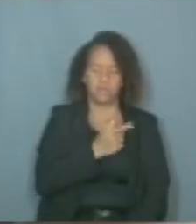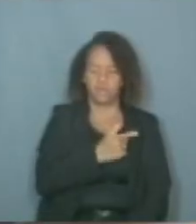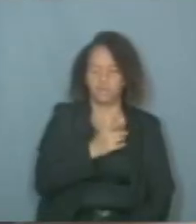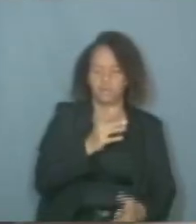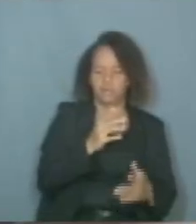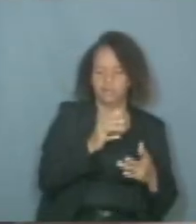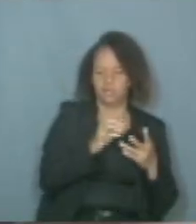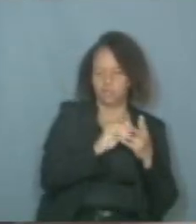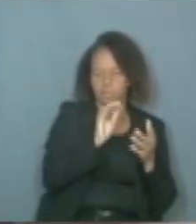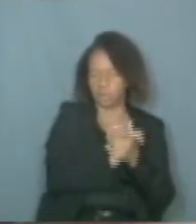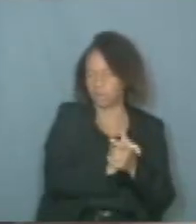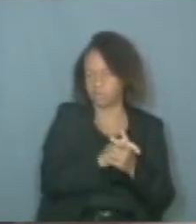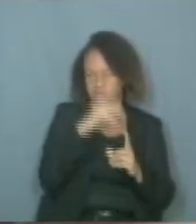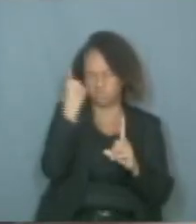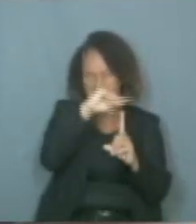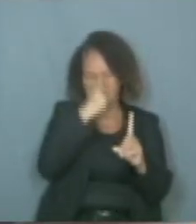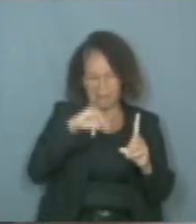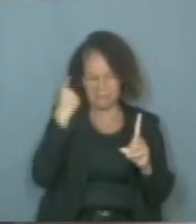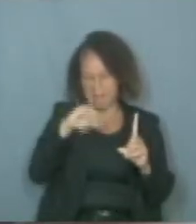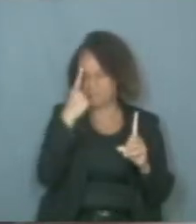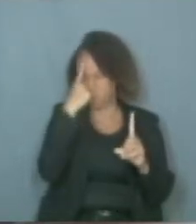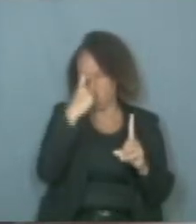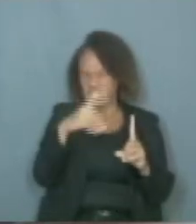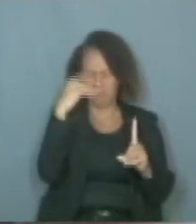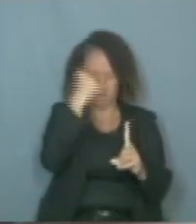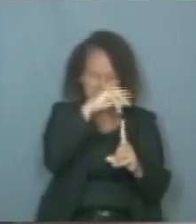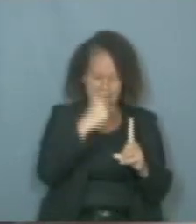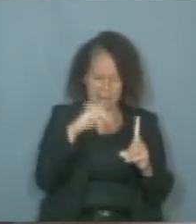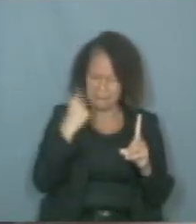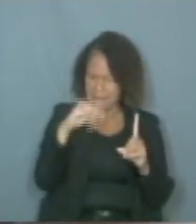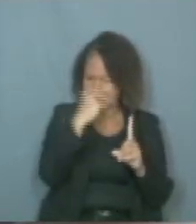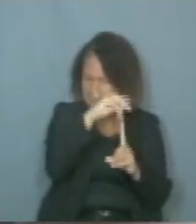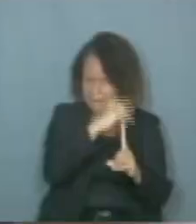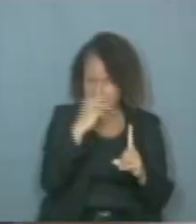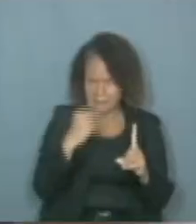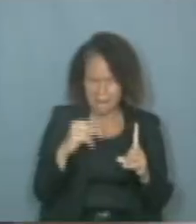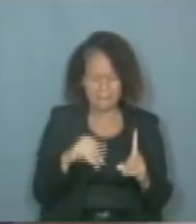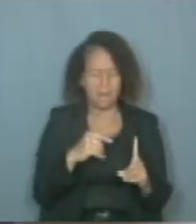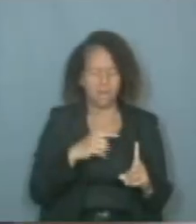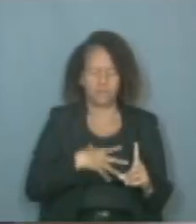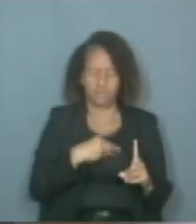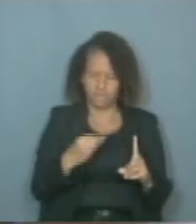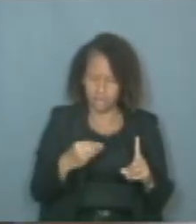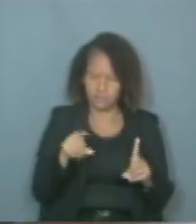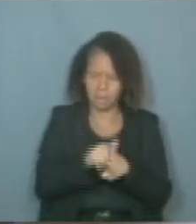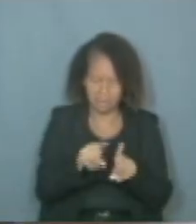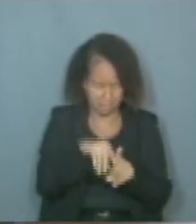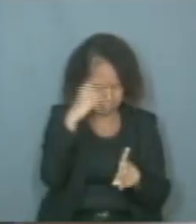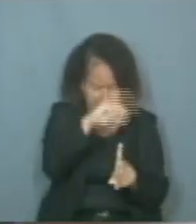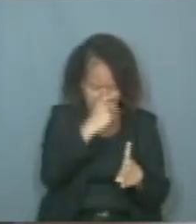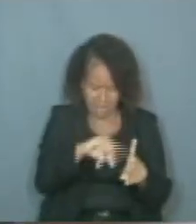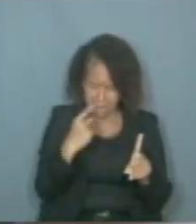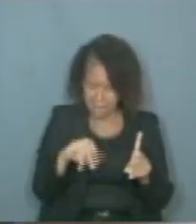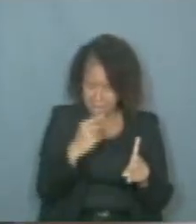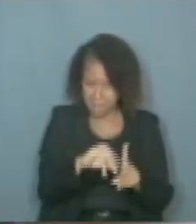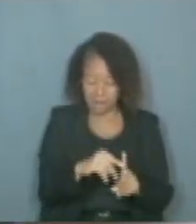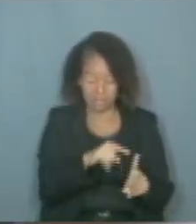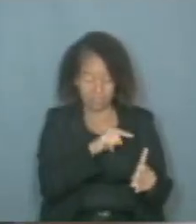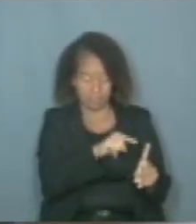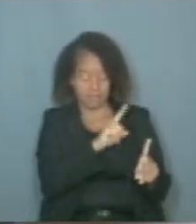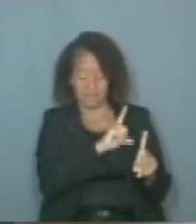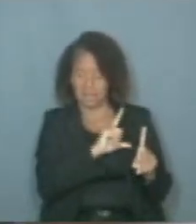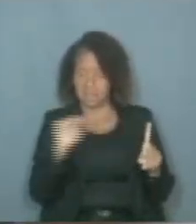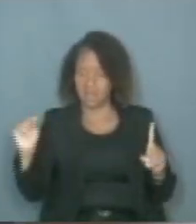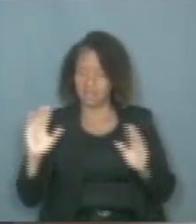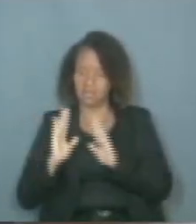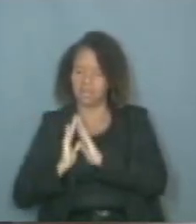vem agredindo essa vítima, vem agredindo os filhos da vítima, e que ela sai de